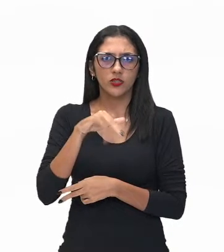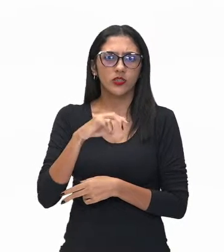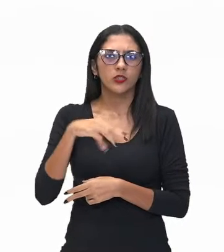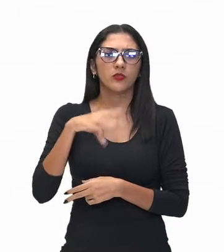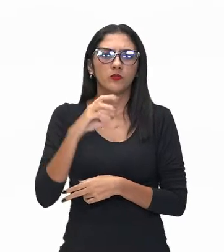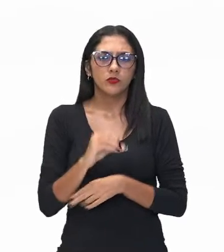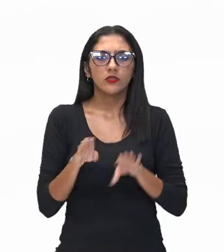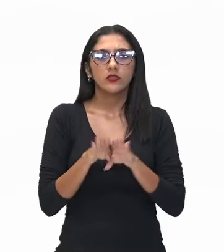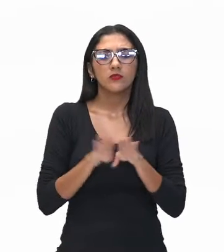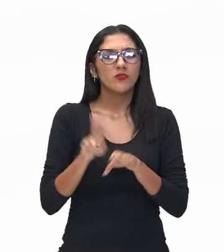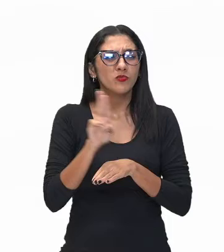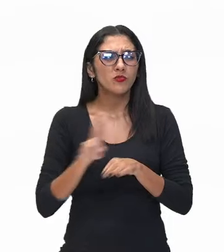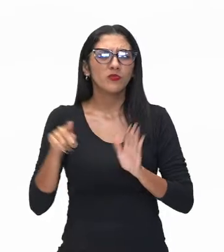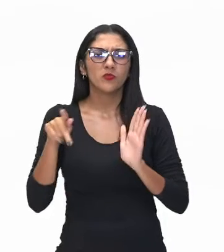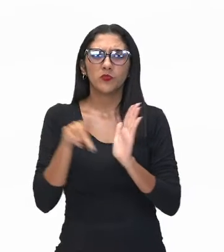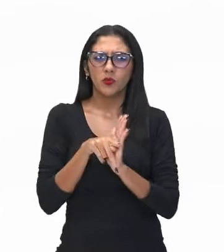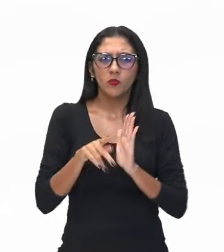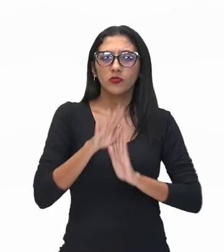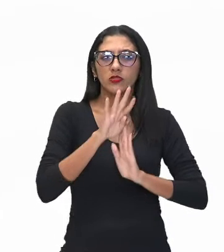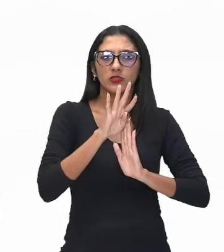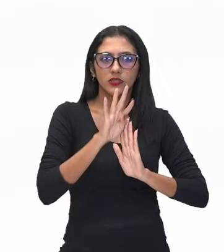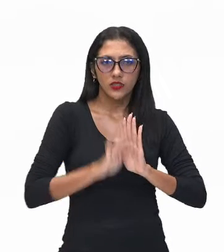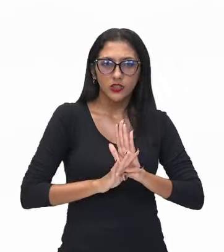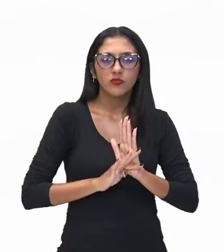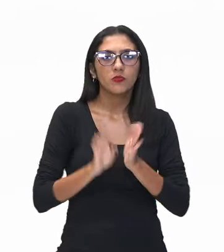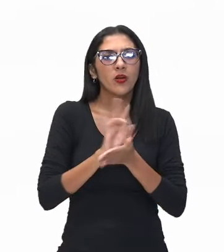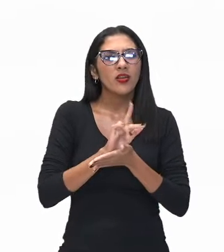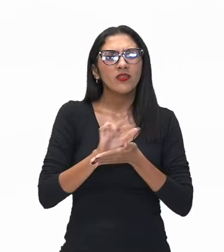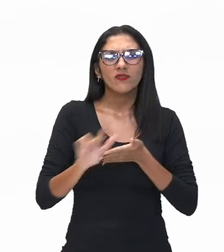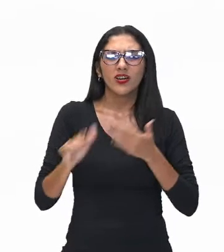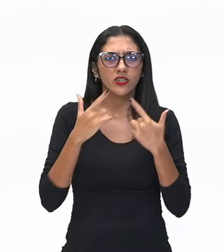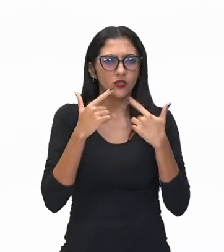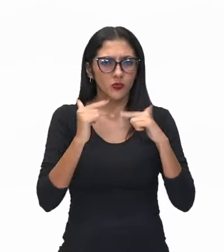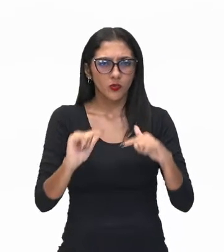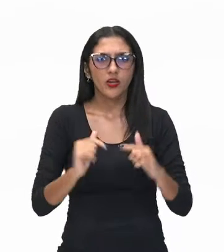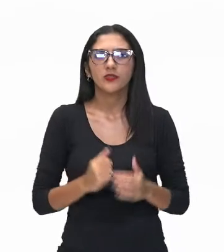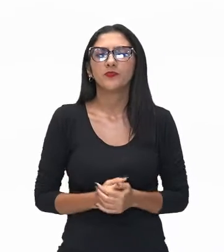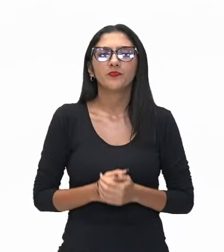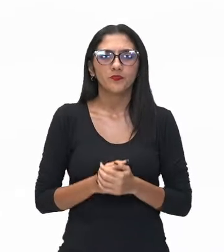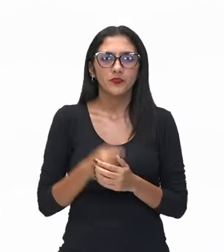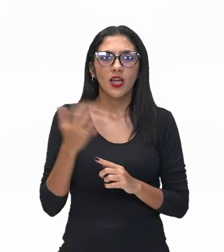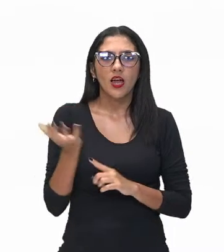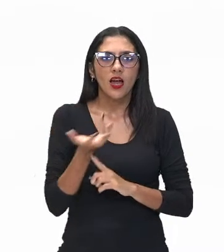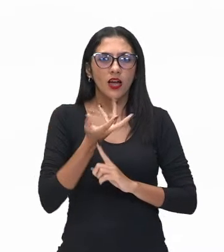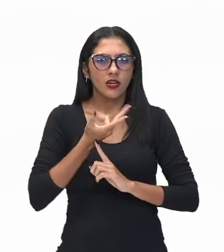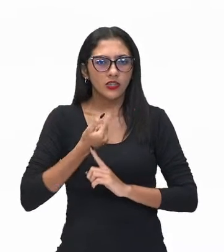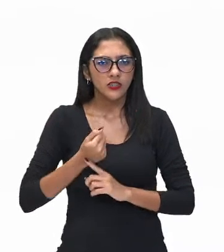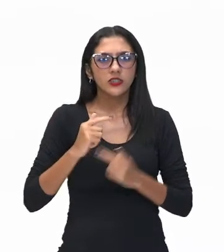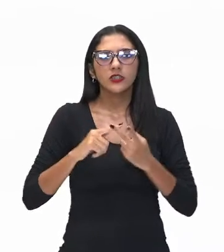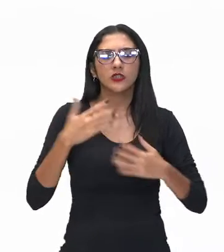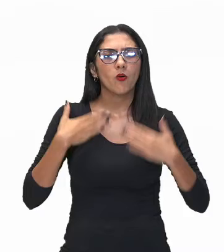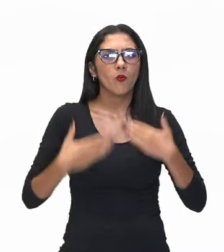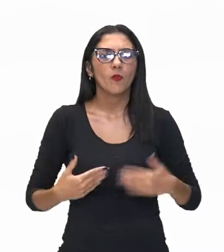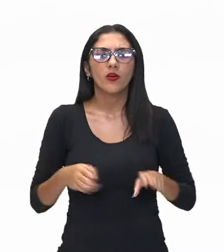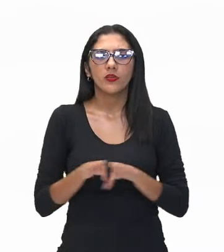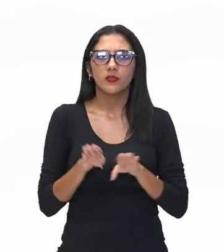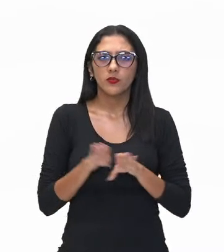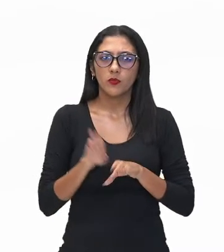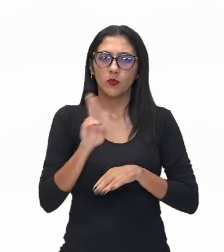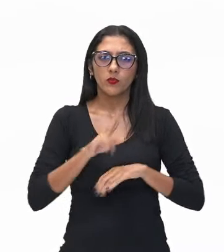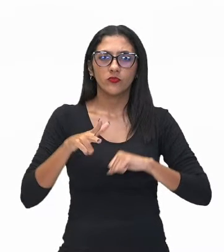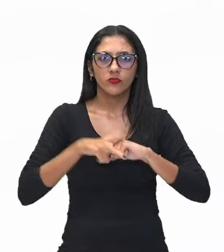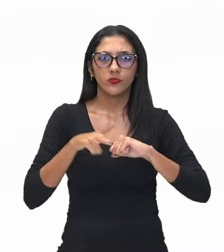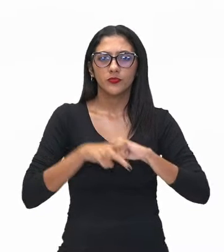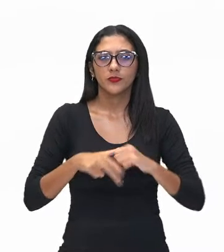do encadeamento textual nas diversas linguagens artísticas, corporais e verbais,